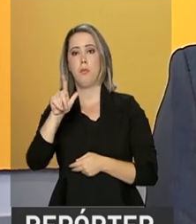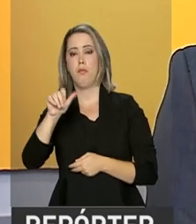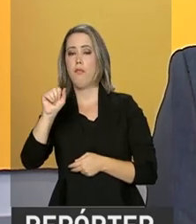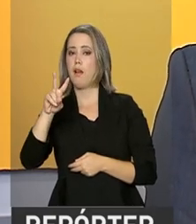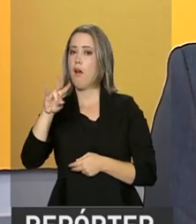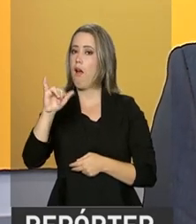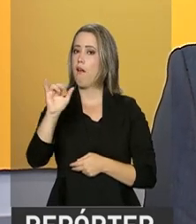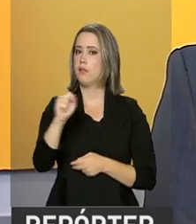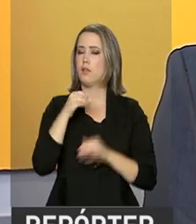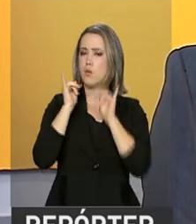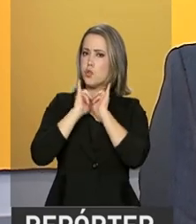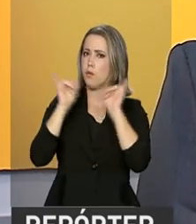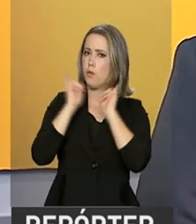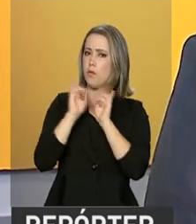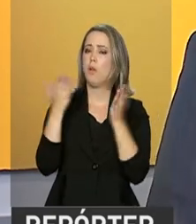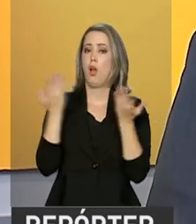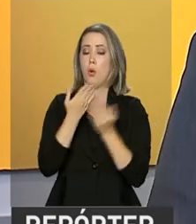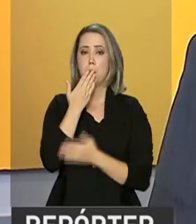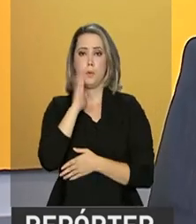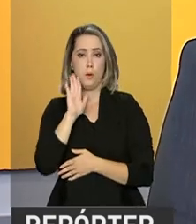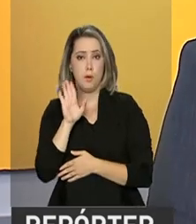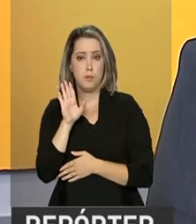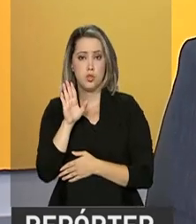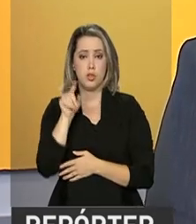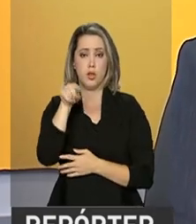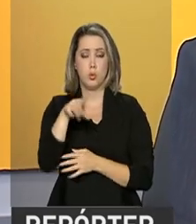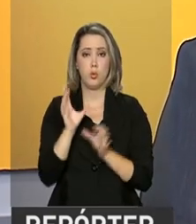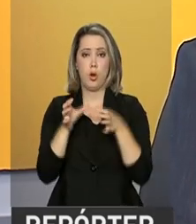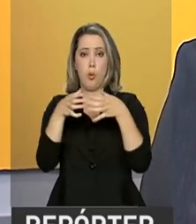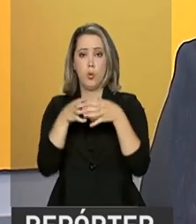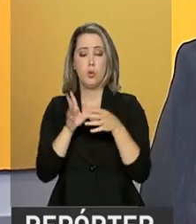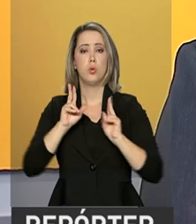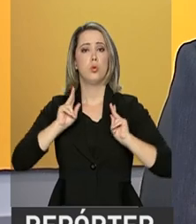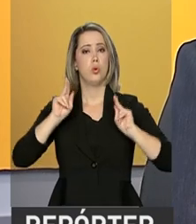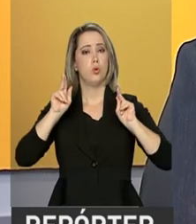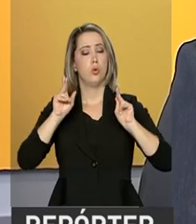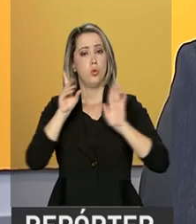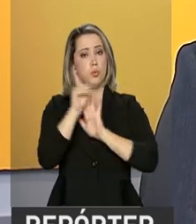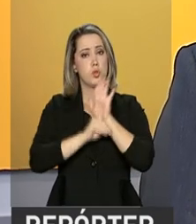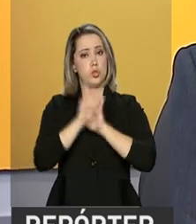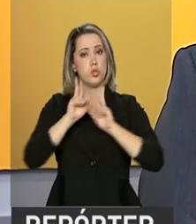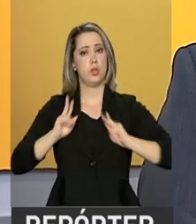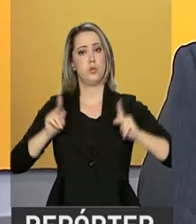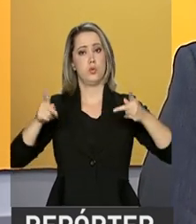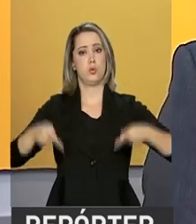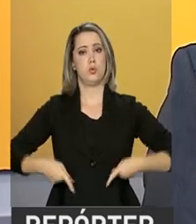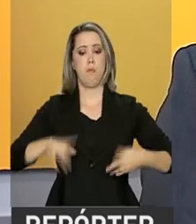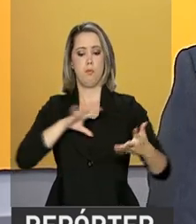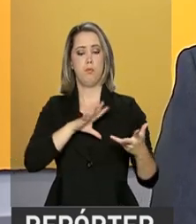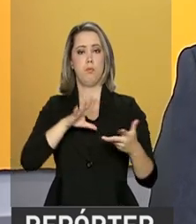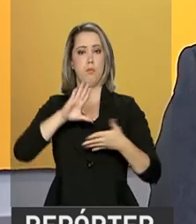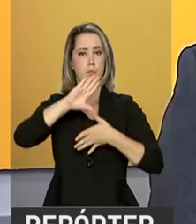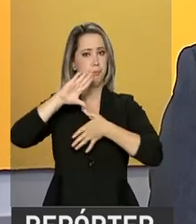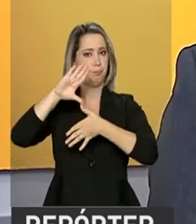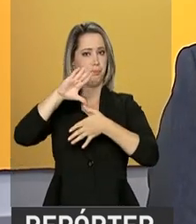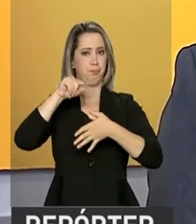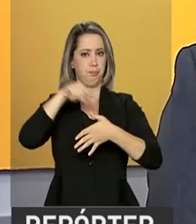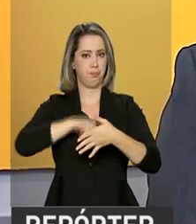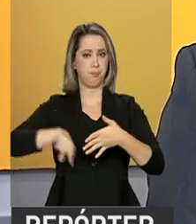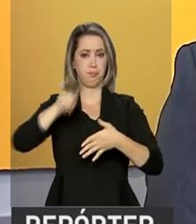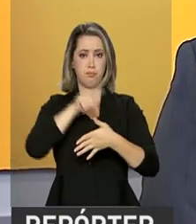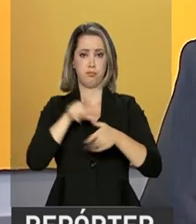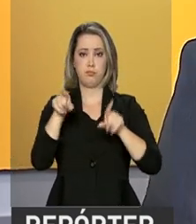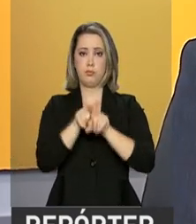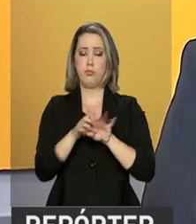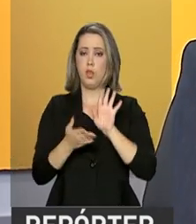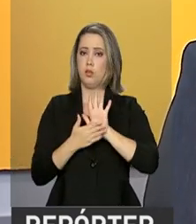para divulgar a candidatura dela à Comissão Interamericana de Direitos Humanos. Ela apresentou sua proposta de